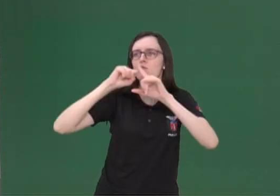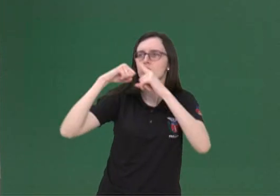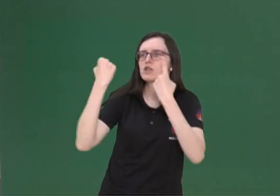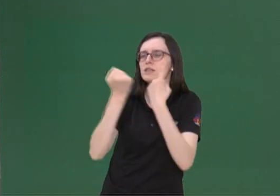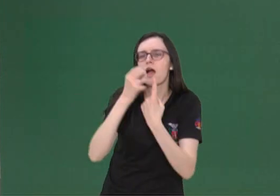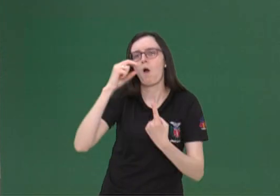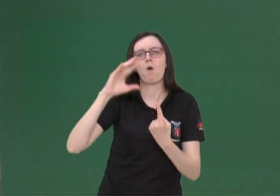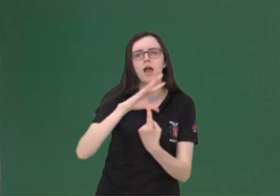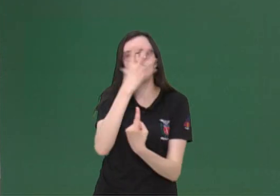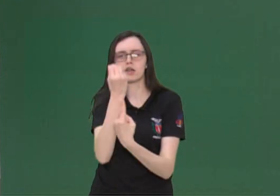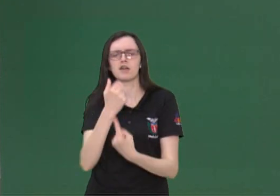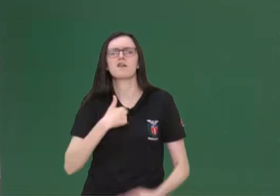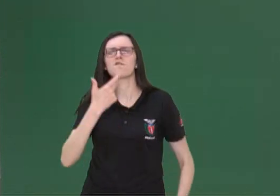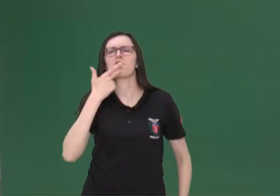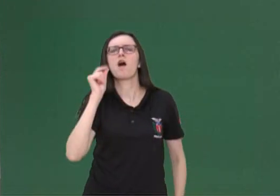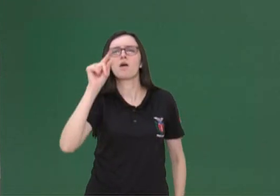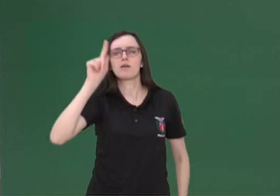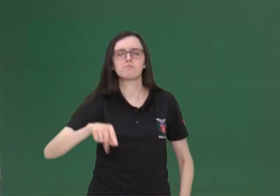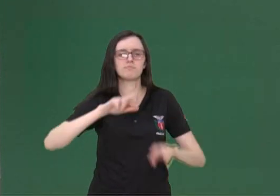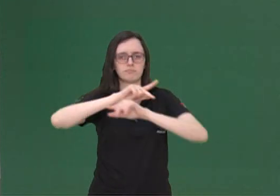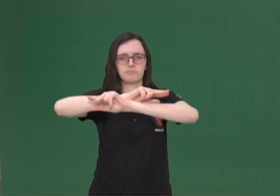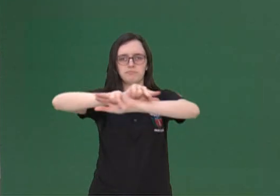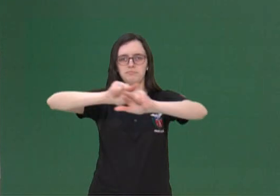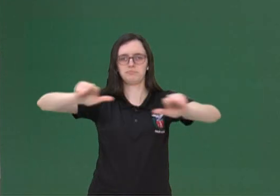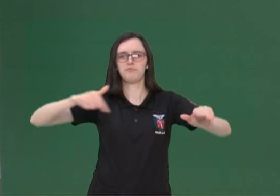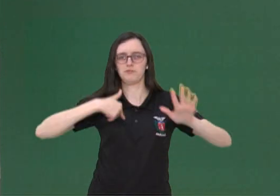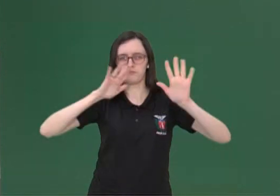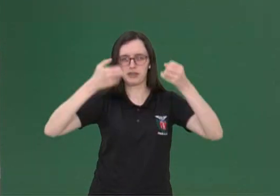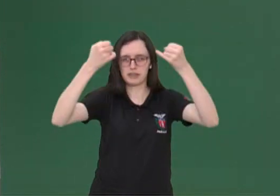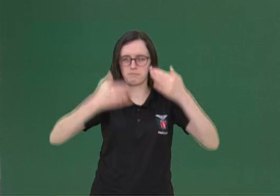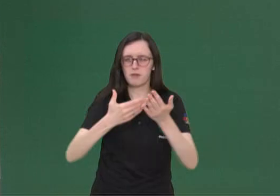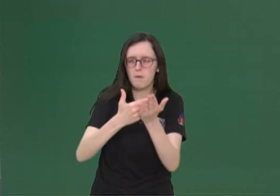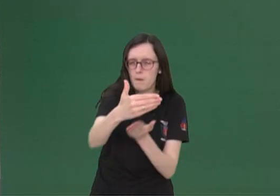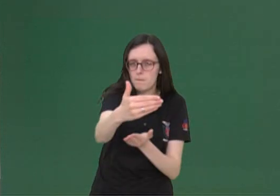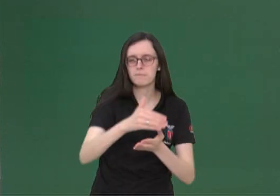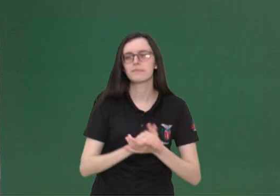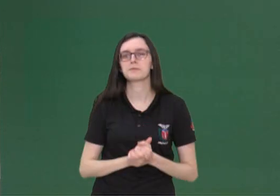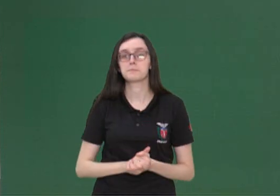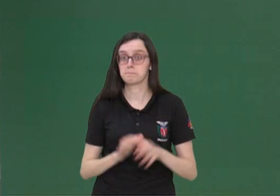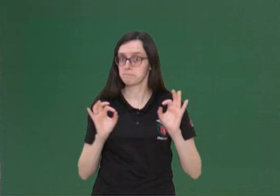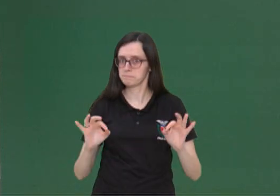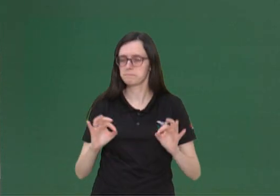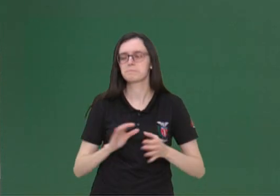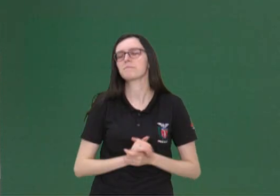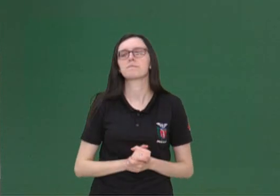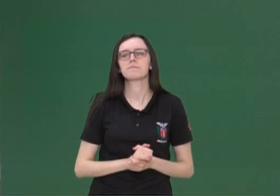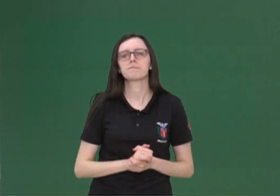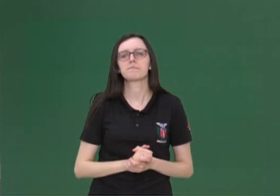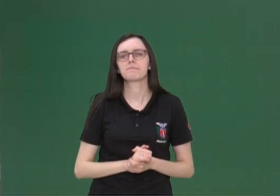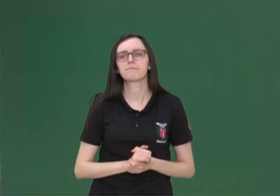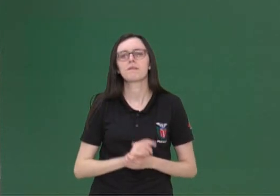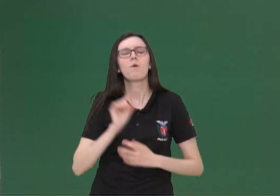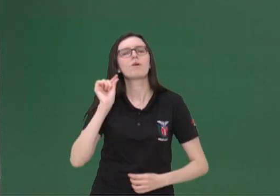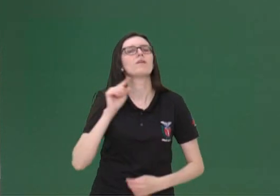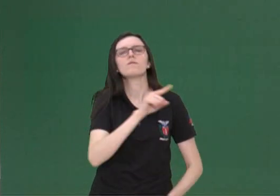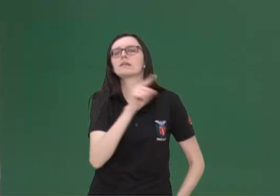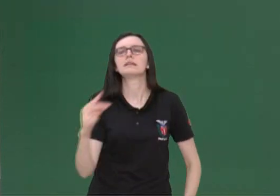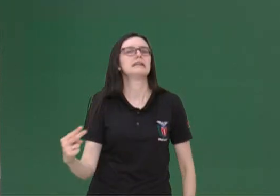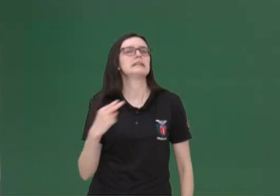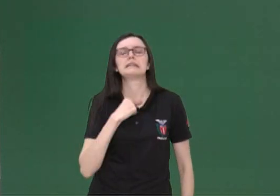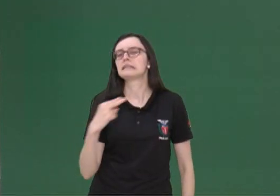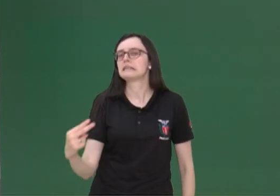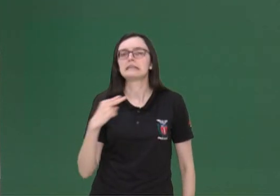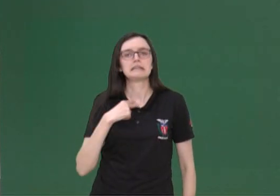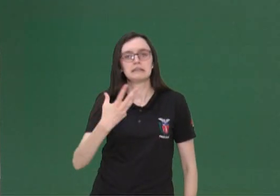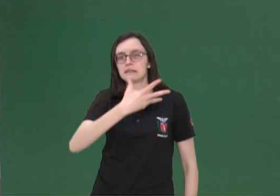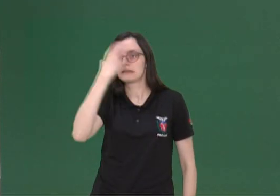estou englobando aquela diversidade toda que eu havia falado no início, certo? O que vocês não podem